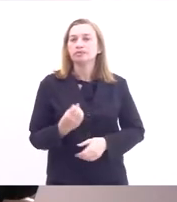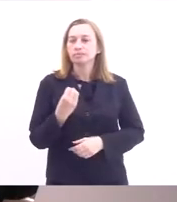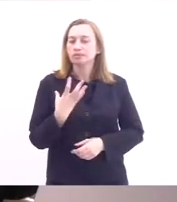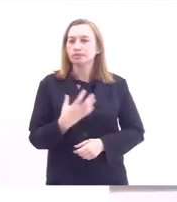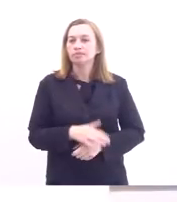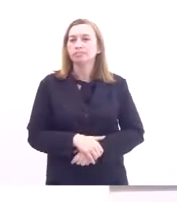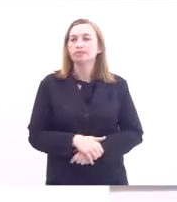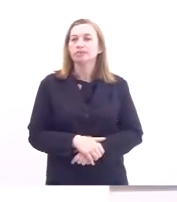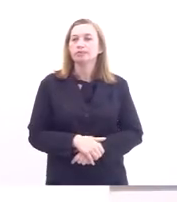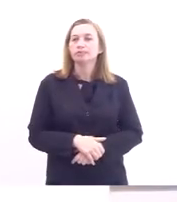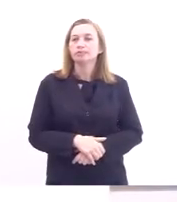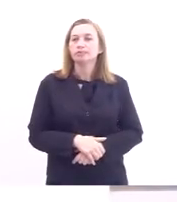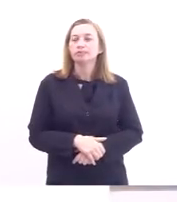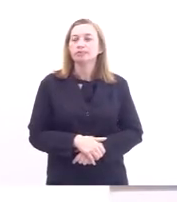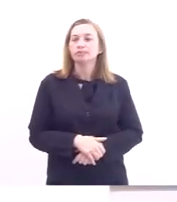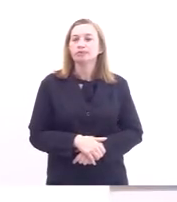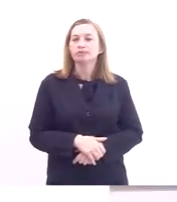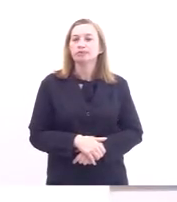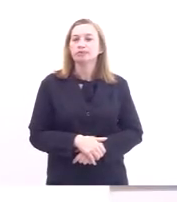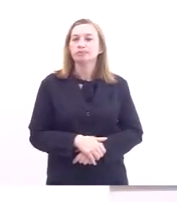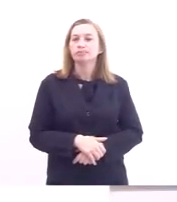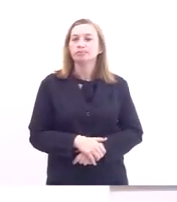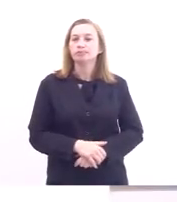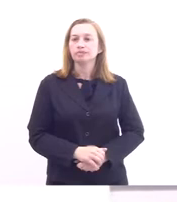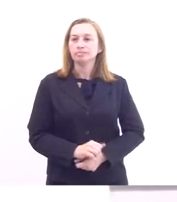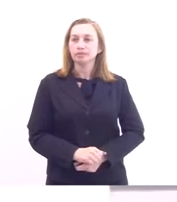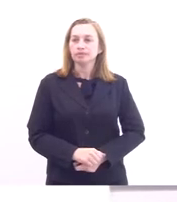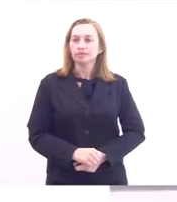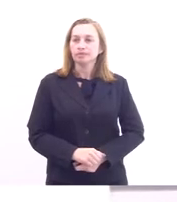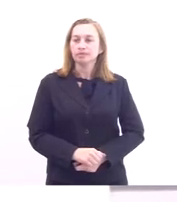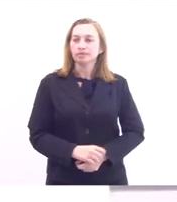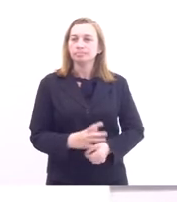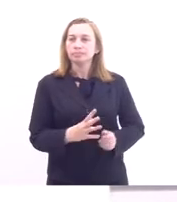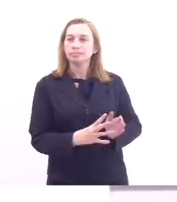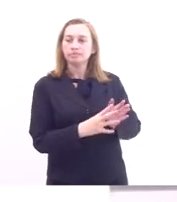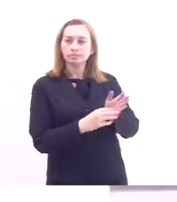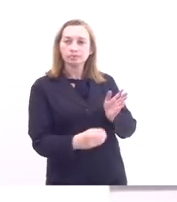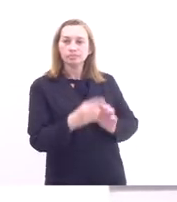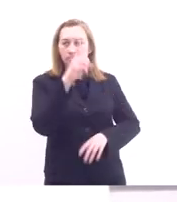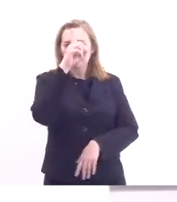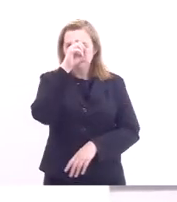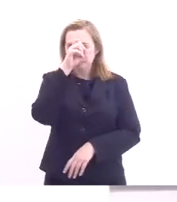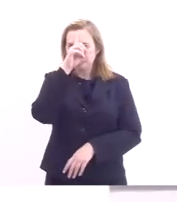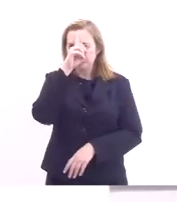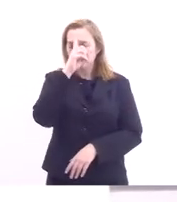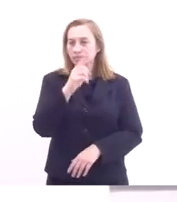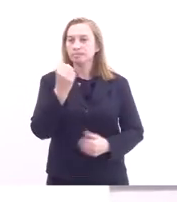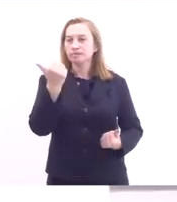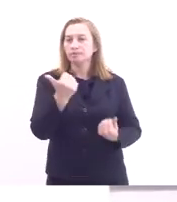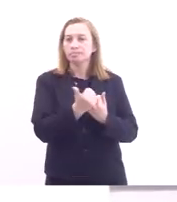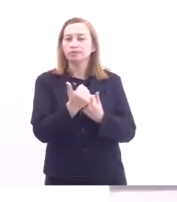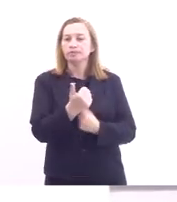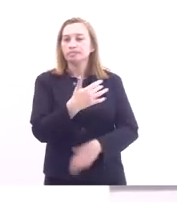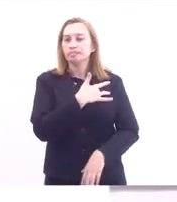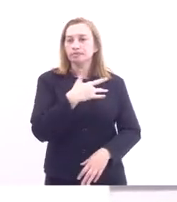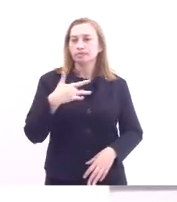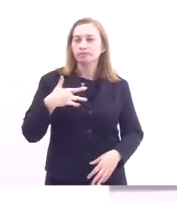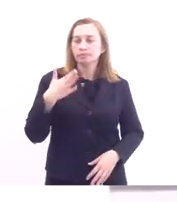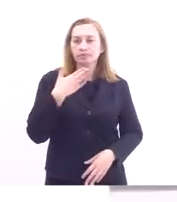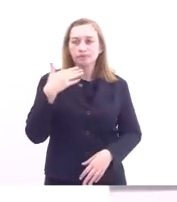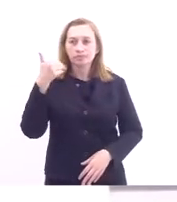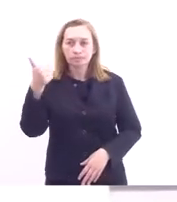significativo, né? Dando destaque para modernização de hospitais e apoio às ações de saúde, melhoria